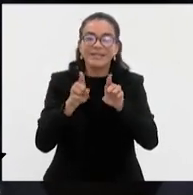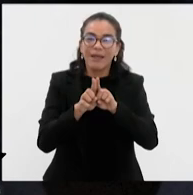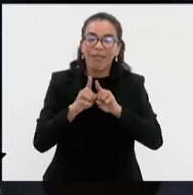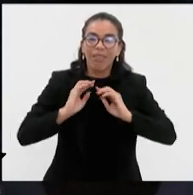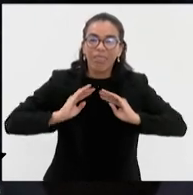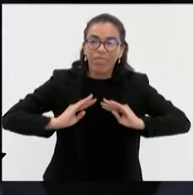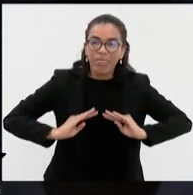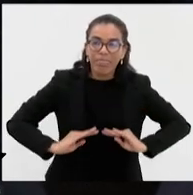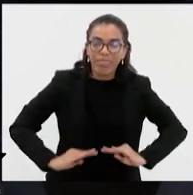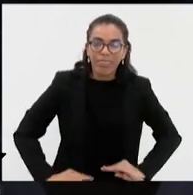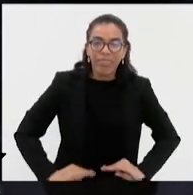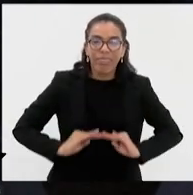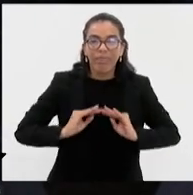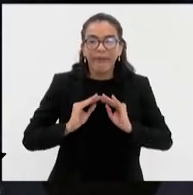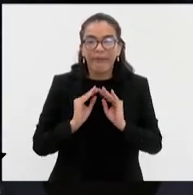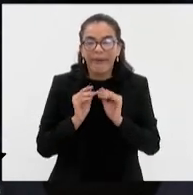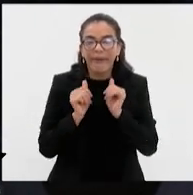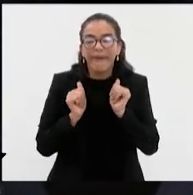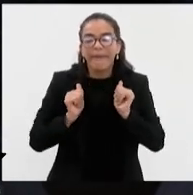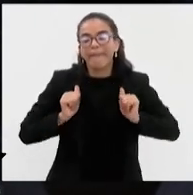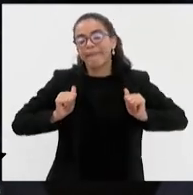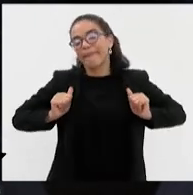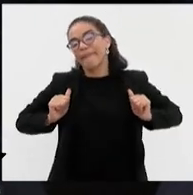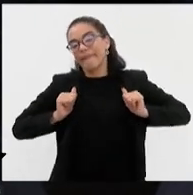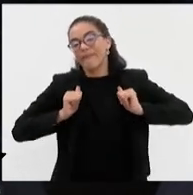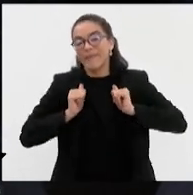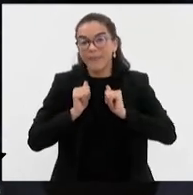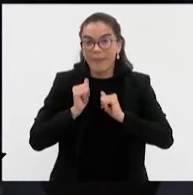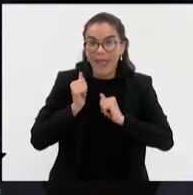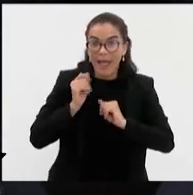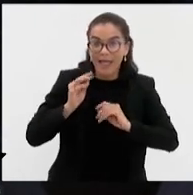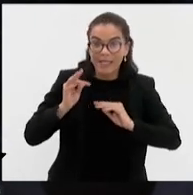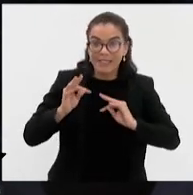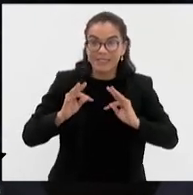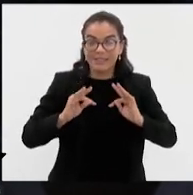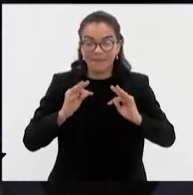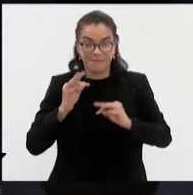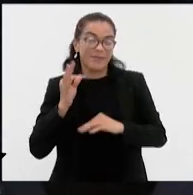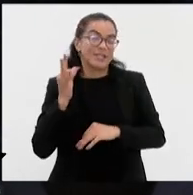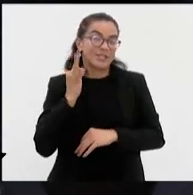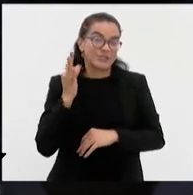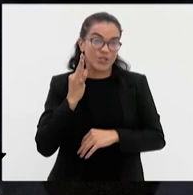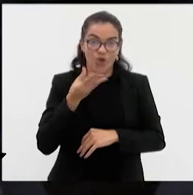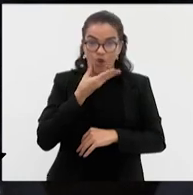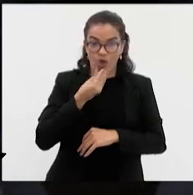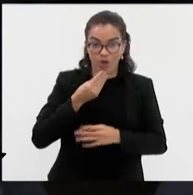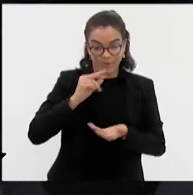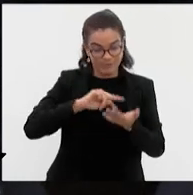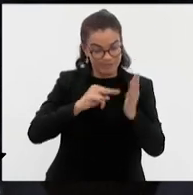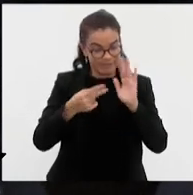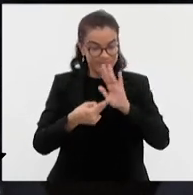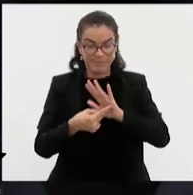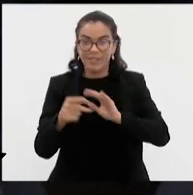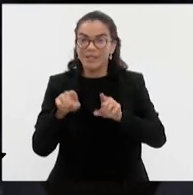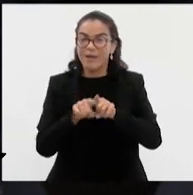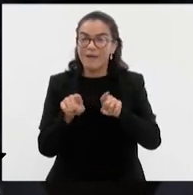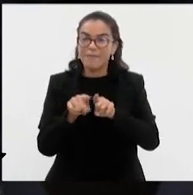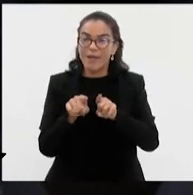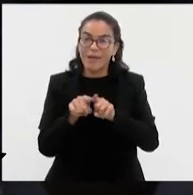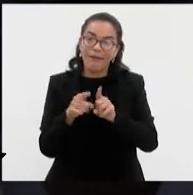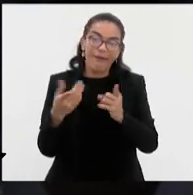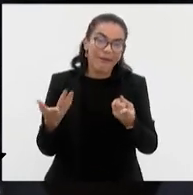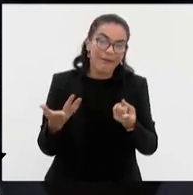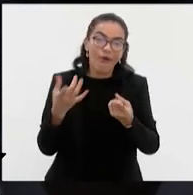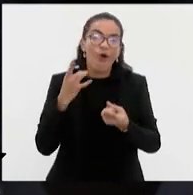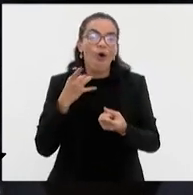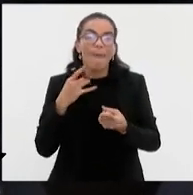deprime, fica em estado letárgico. Testosterona para o homem é, evidentemente, o seu hormônio, um